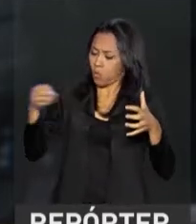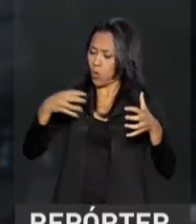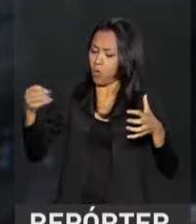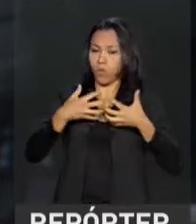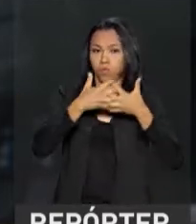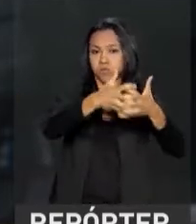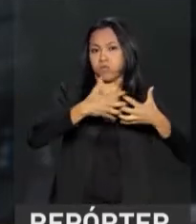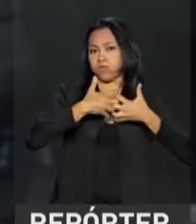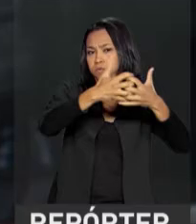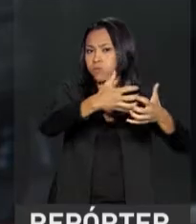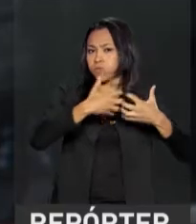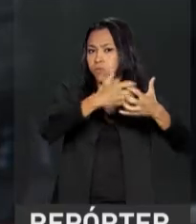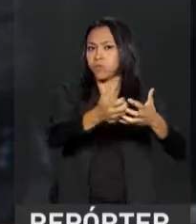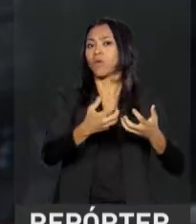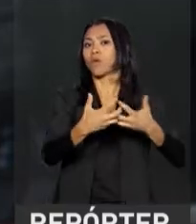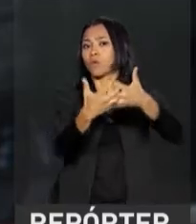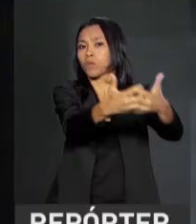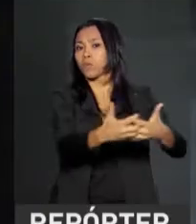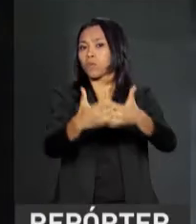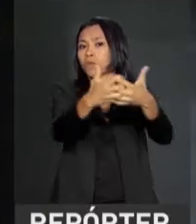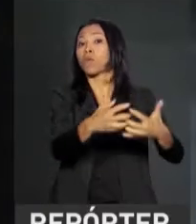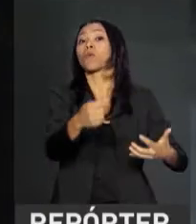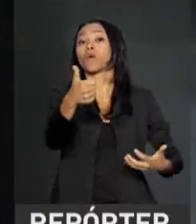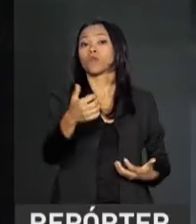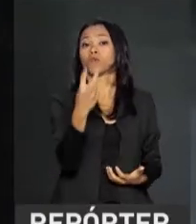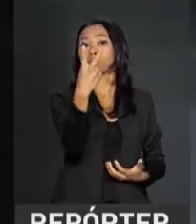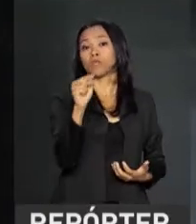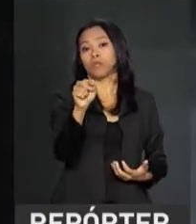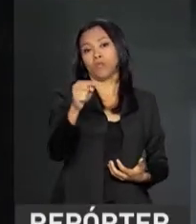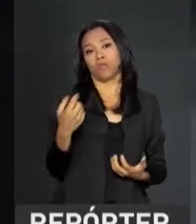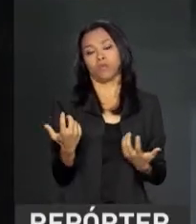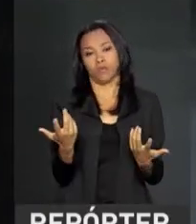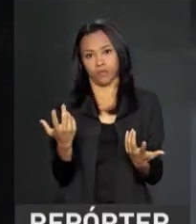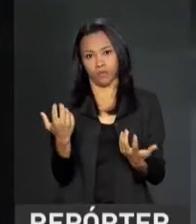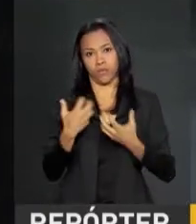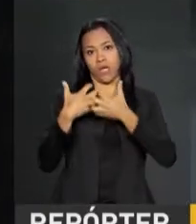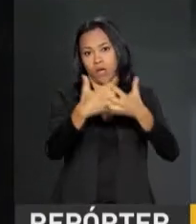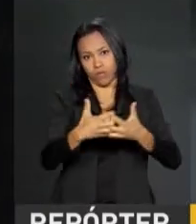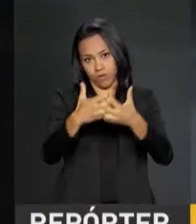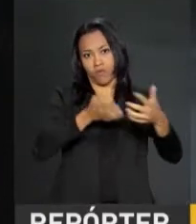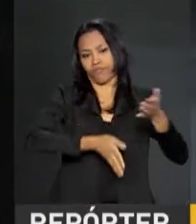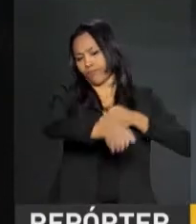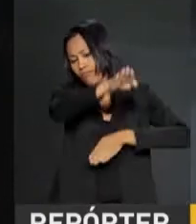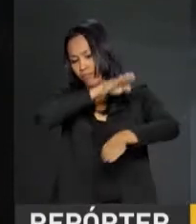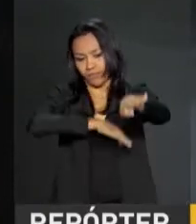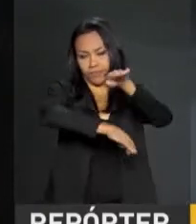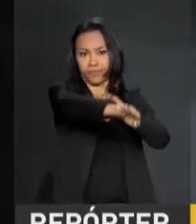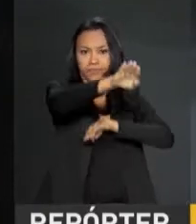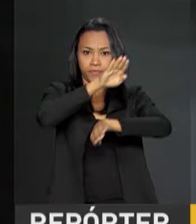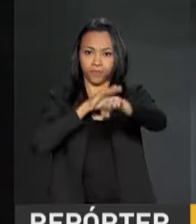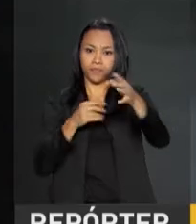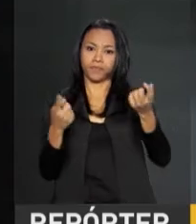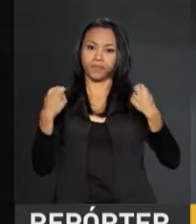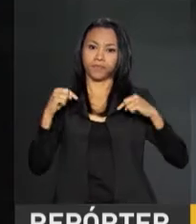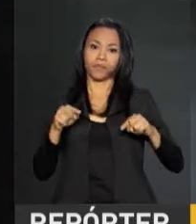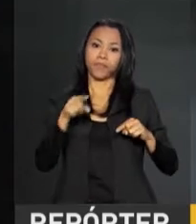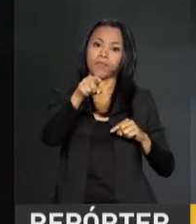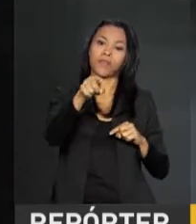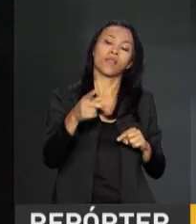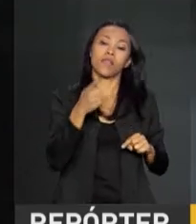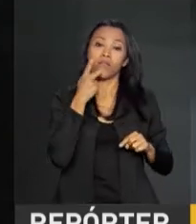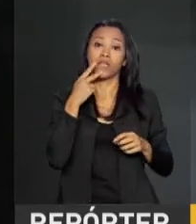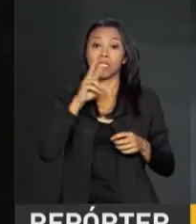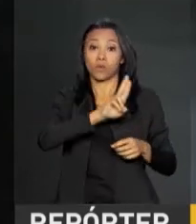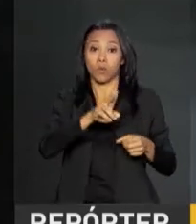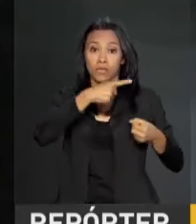chegam a trafegar por dia na rodovia os trabalhos consistem na nos postos de controle de trânsito mas só de novo programa edson morais de